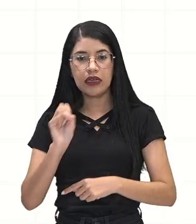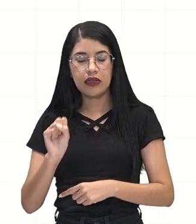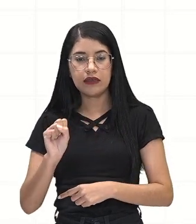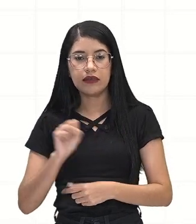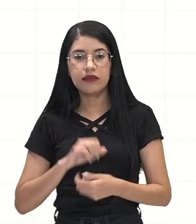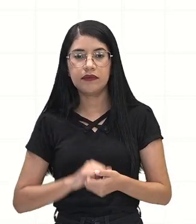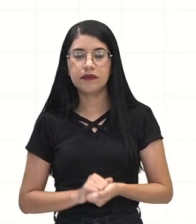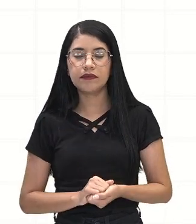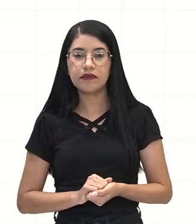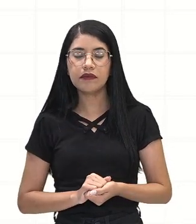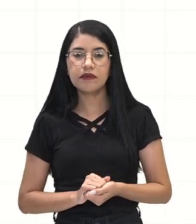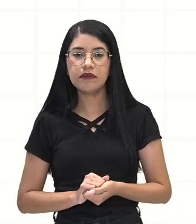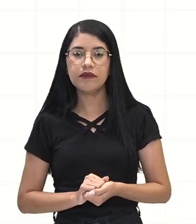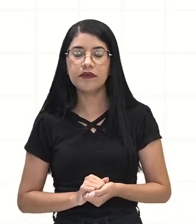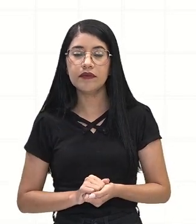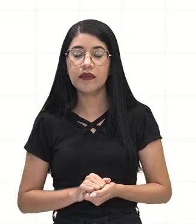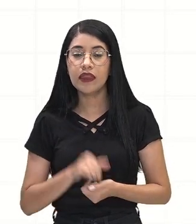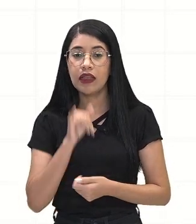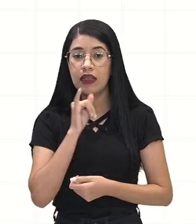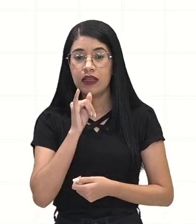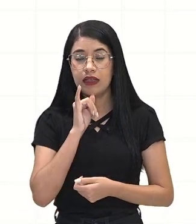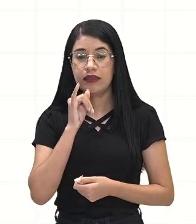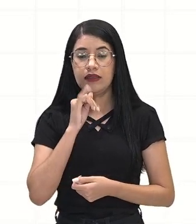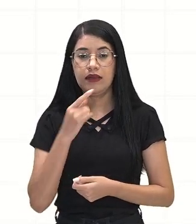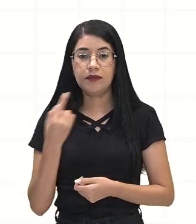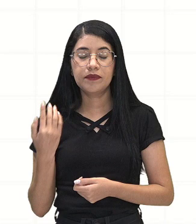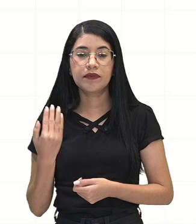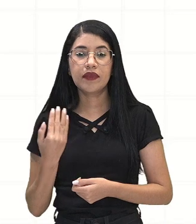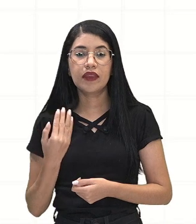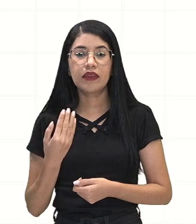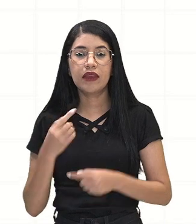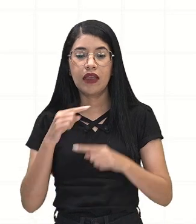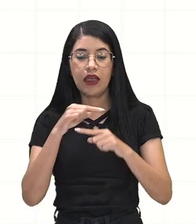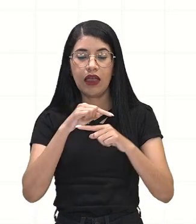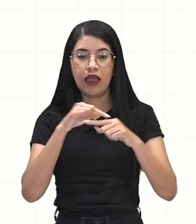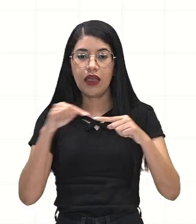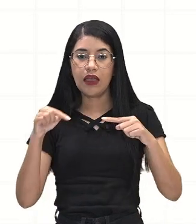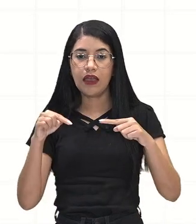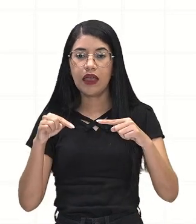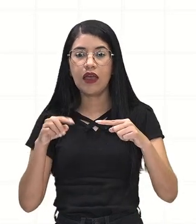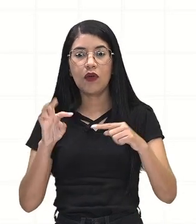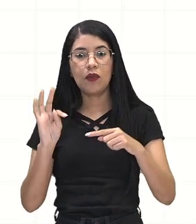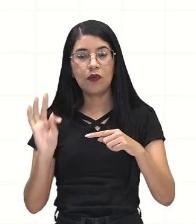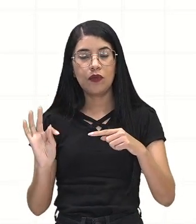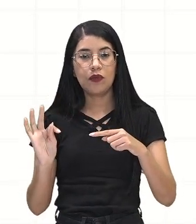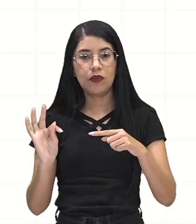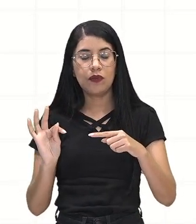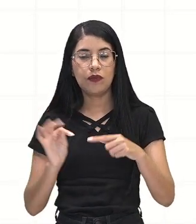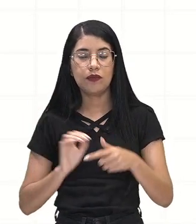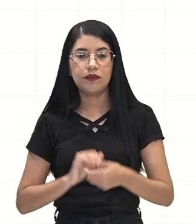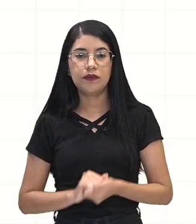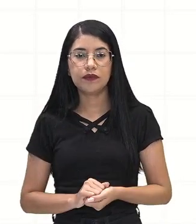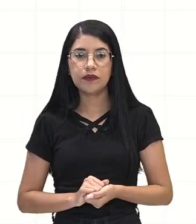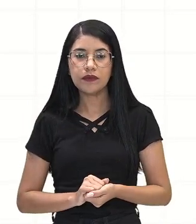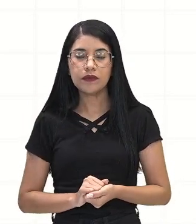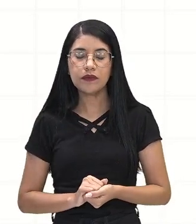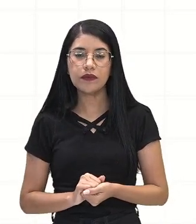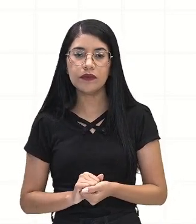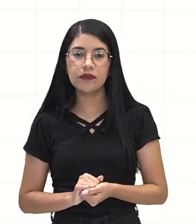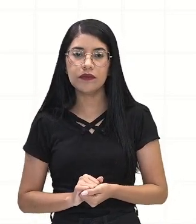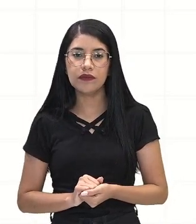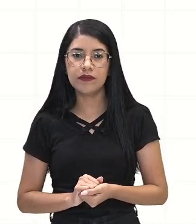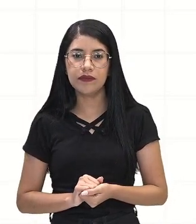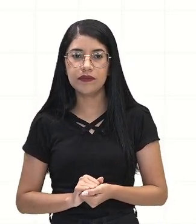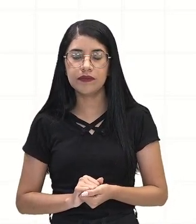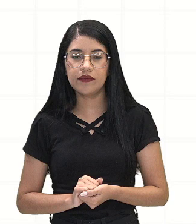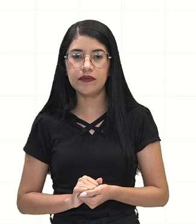e S. E nesse caso, a nossa reta transversal é a nossa reta T.